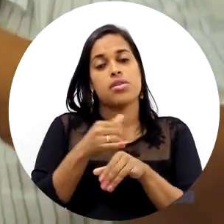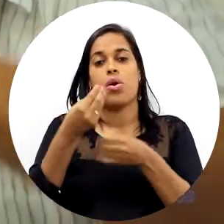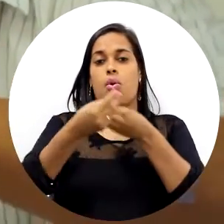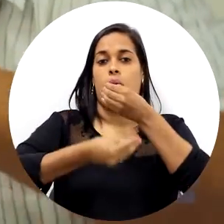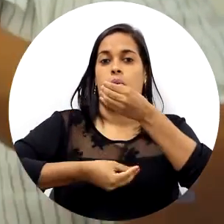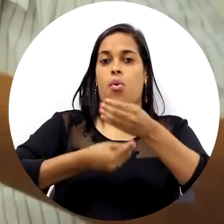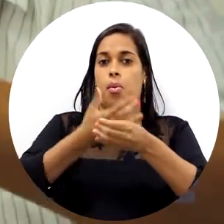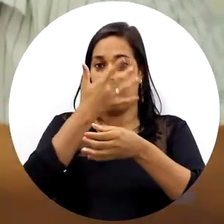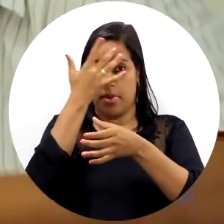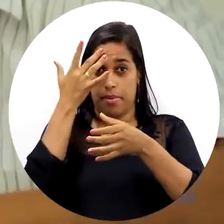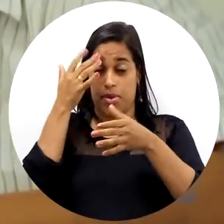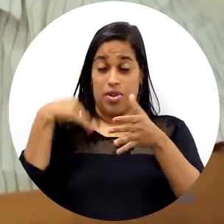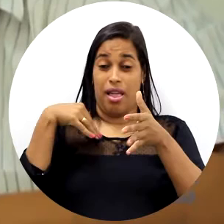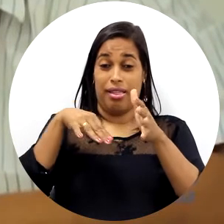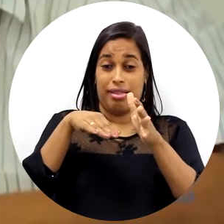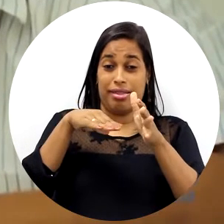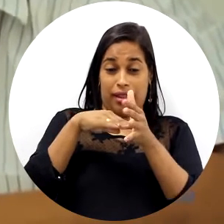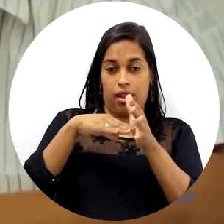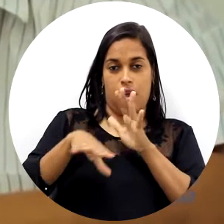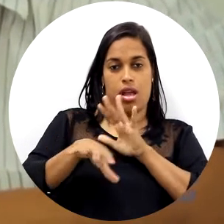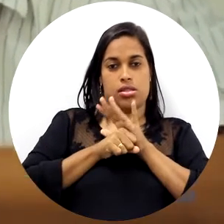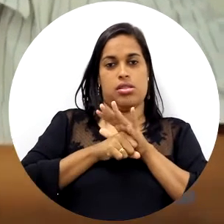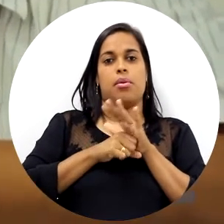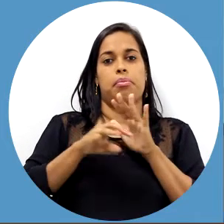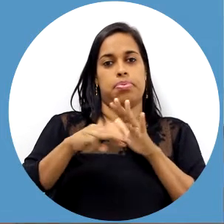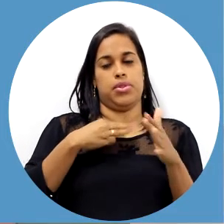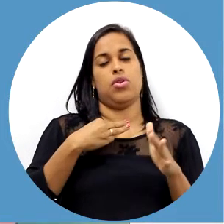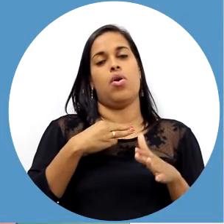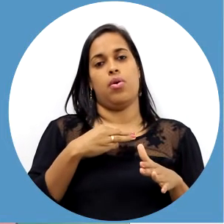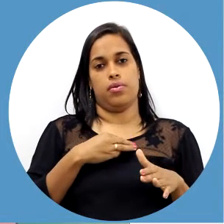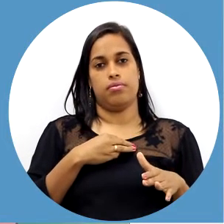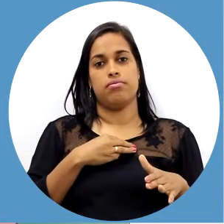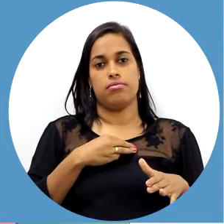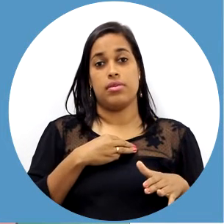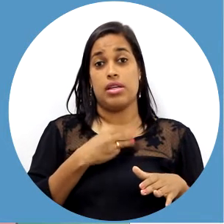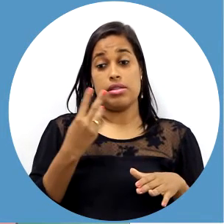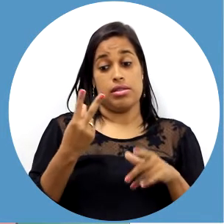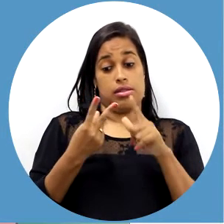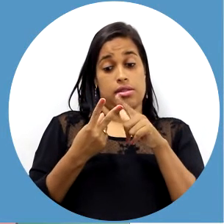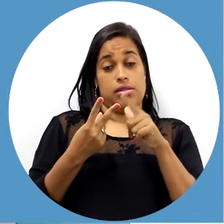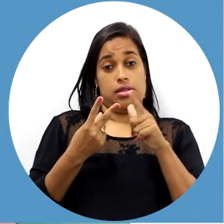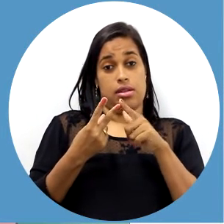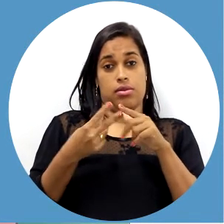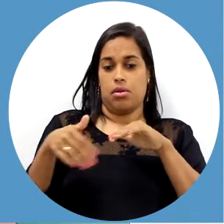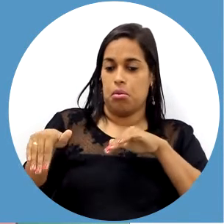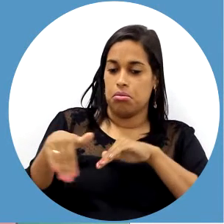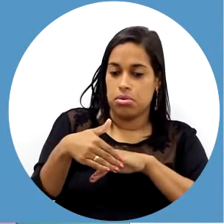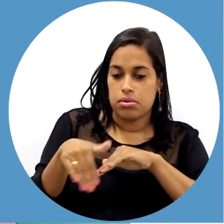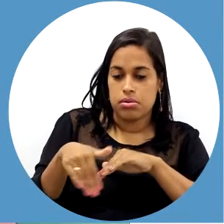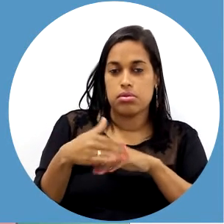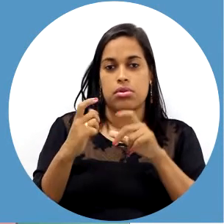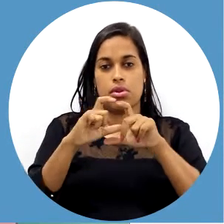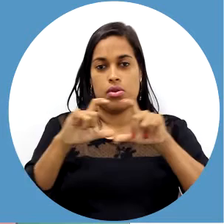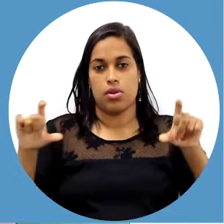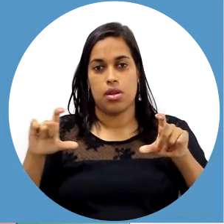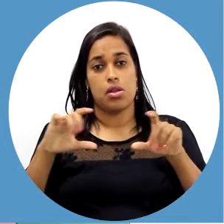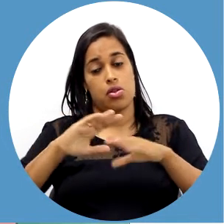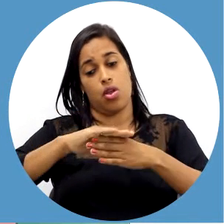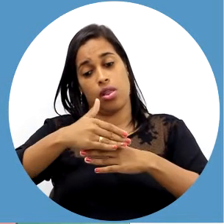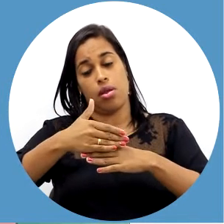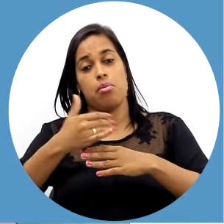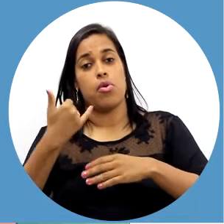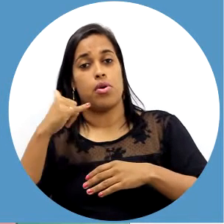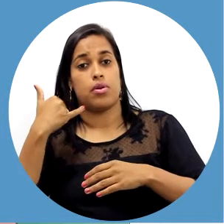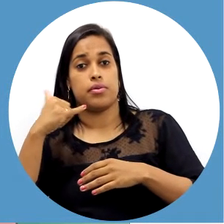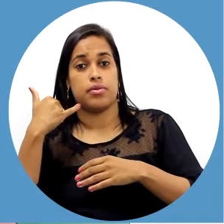ponto para outro, do emissor até o receptor. A segunda camada tem a ver com o endereçamento do seu celular, da sua máquina, do seu